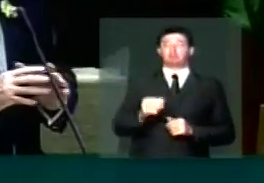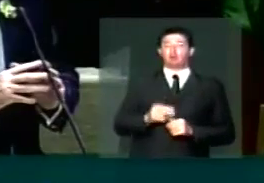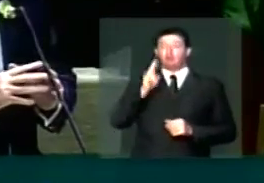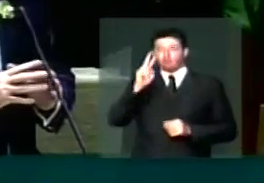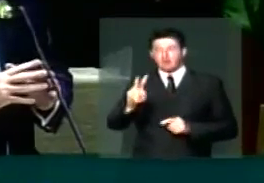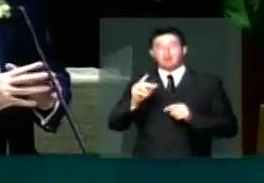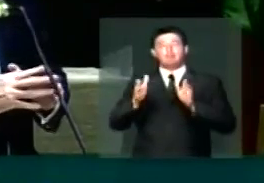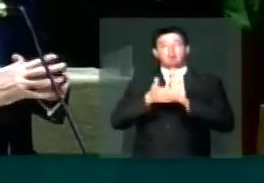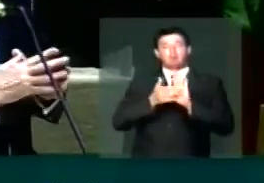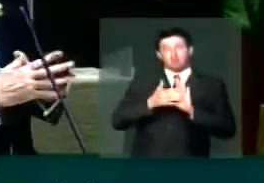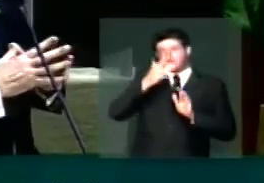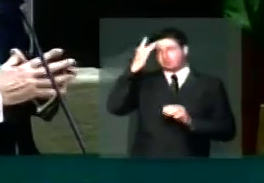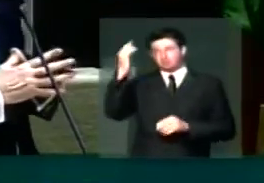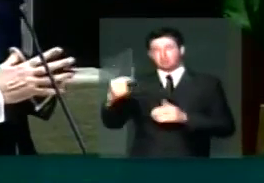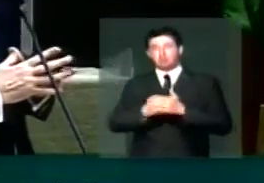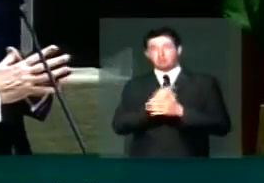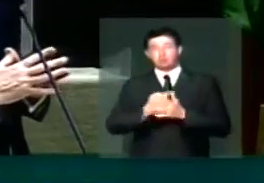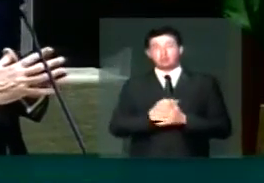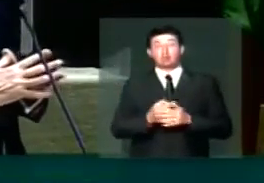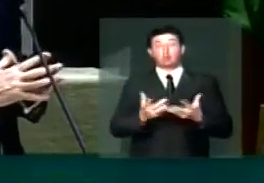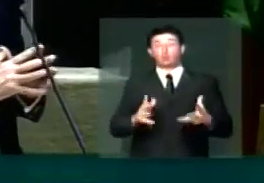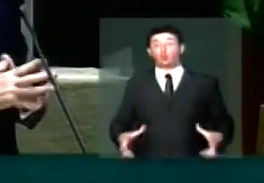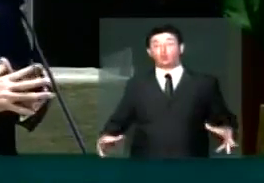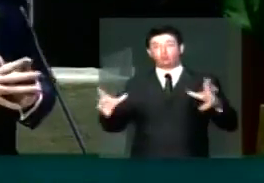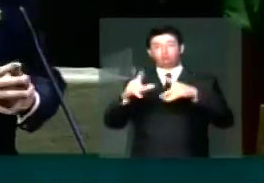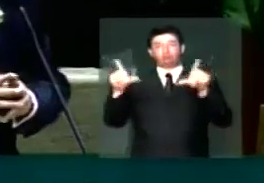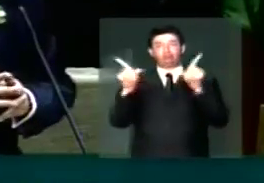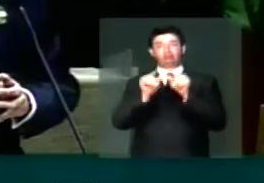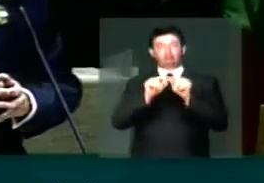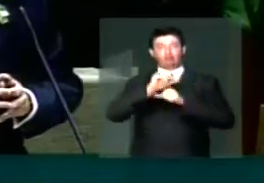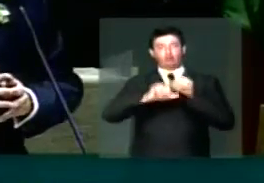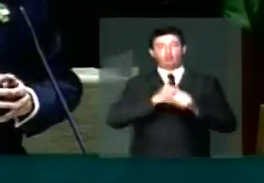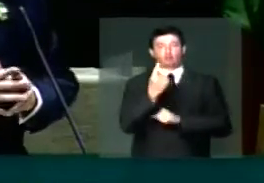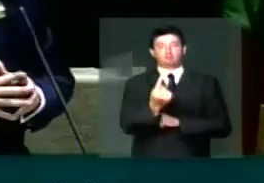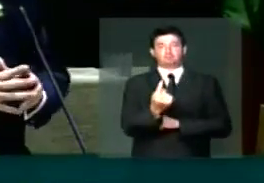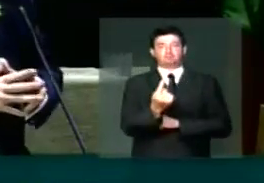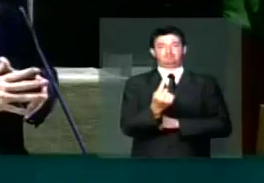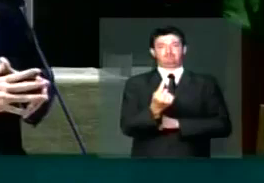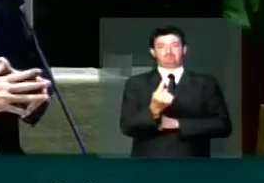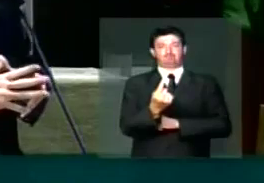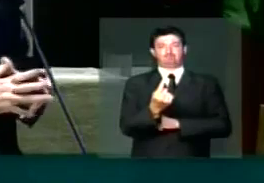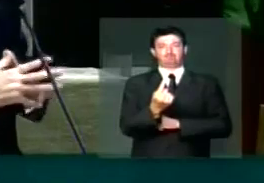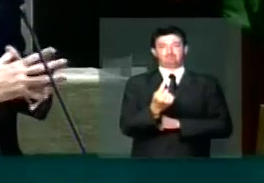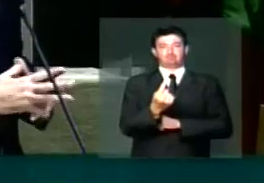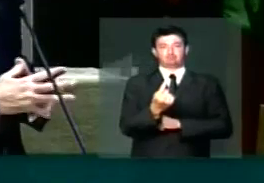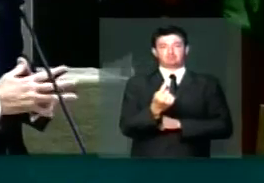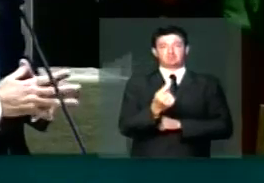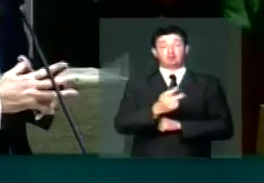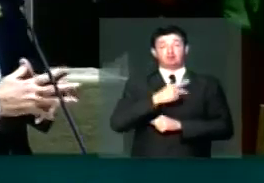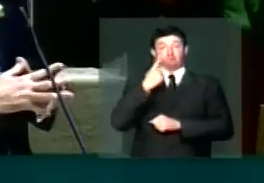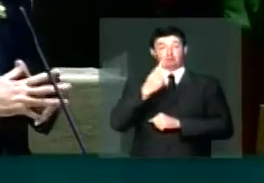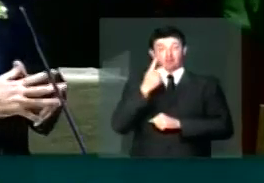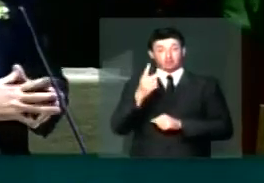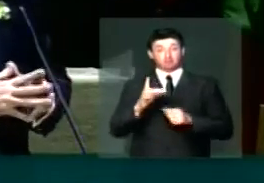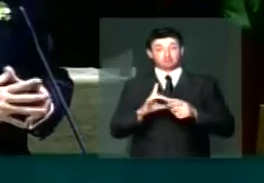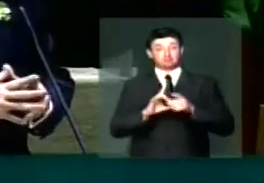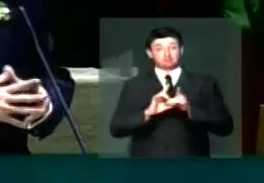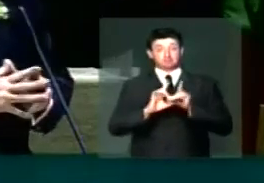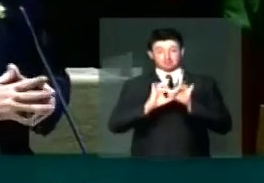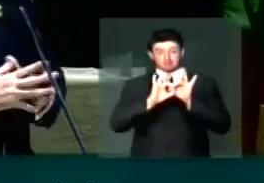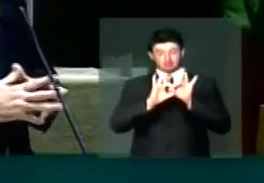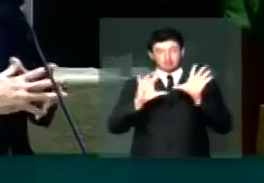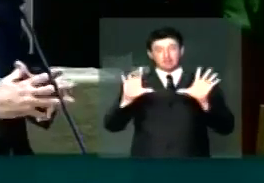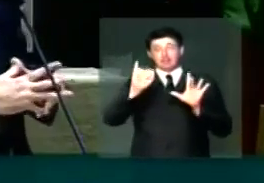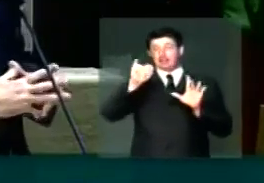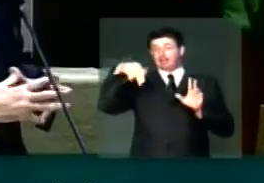todas essas propostas, elas são sintetizadas numa única coisa. Quando se fala que a independência nada